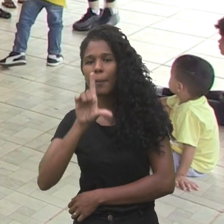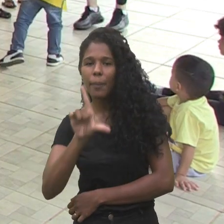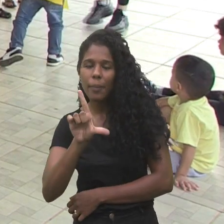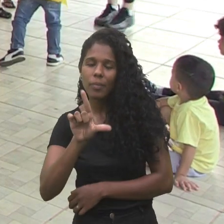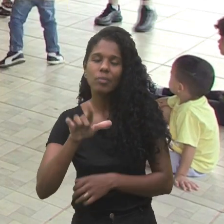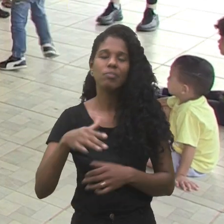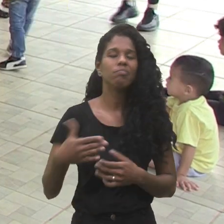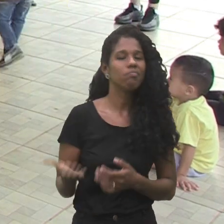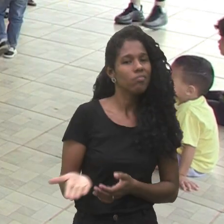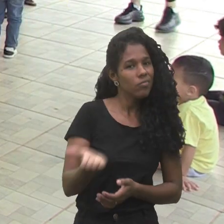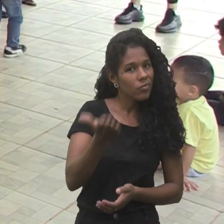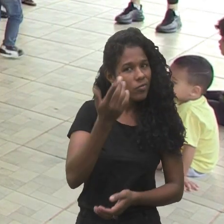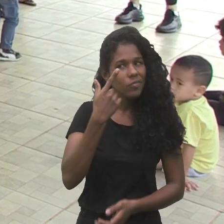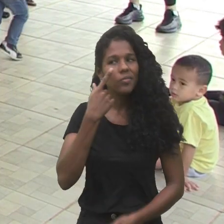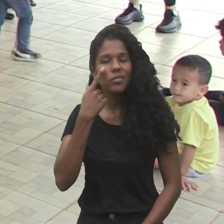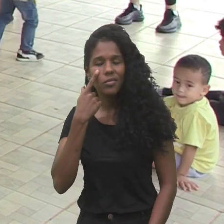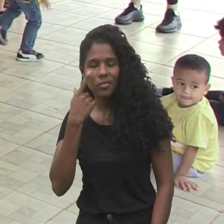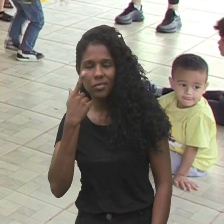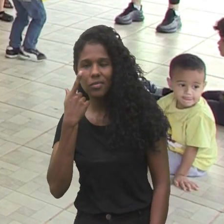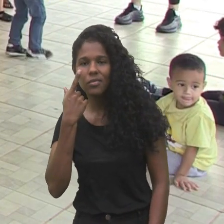céu.